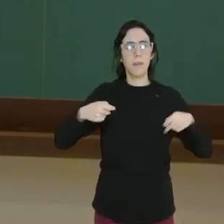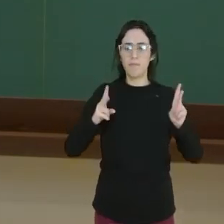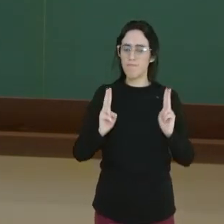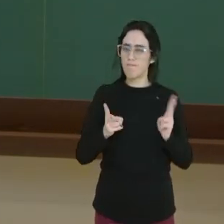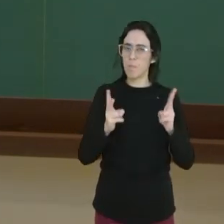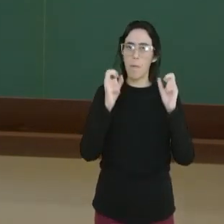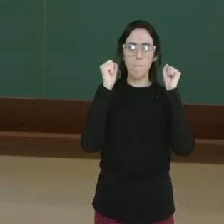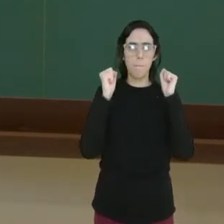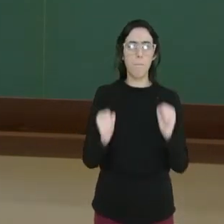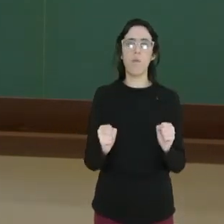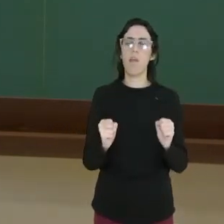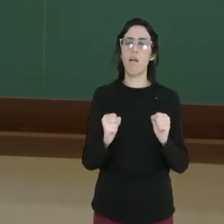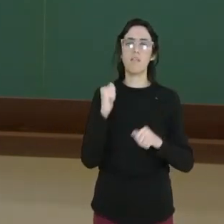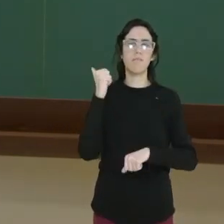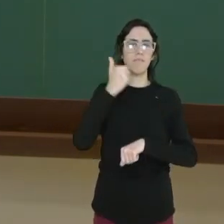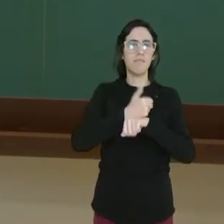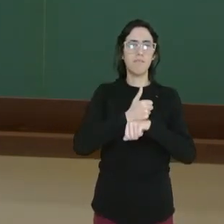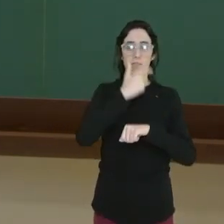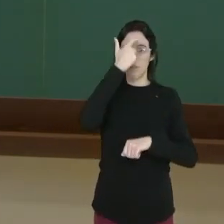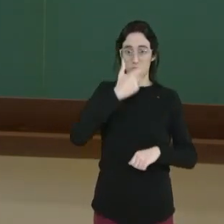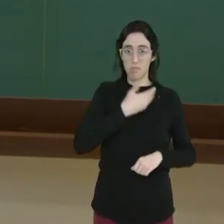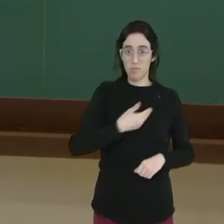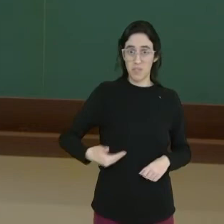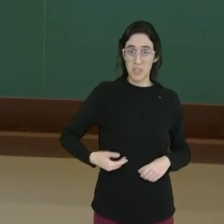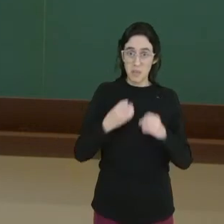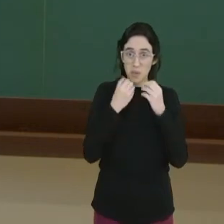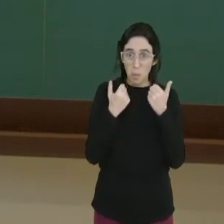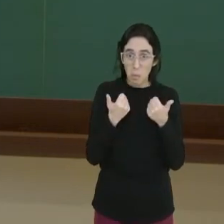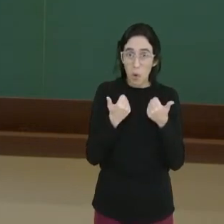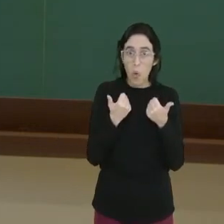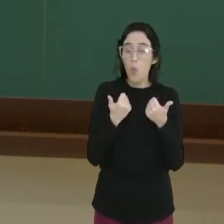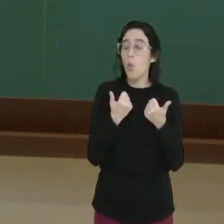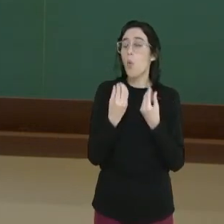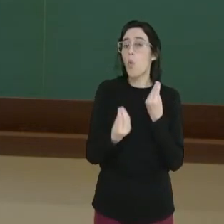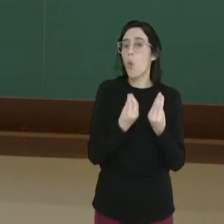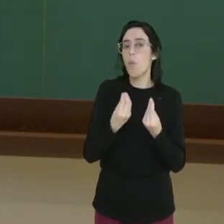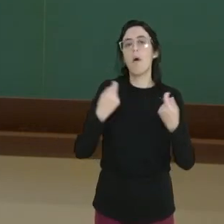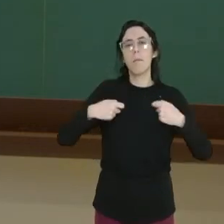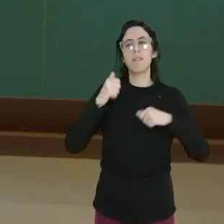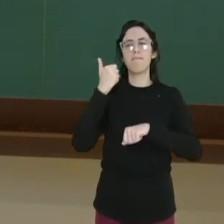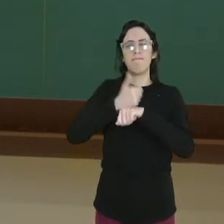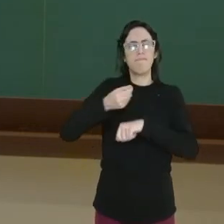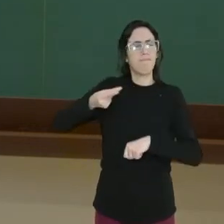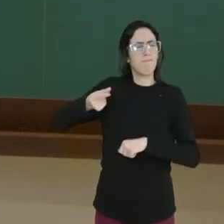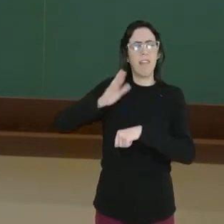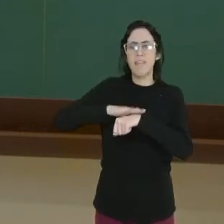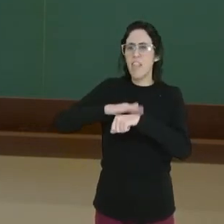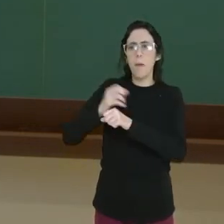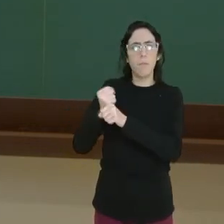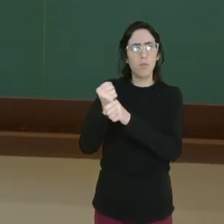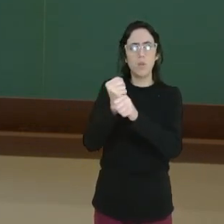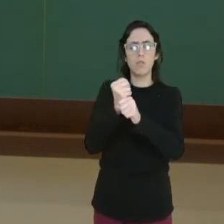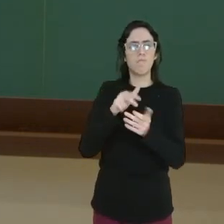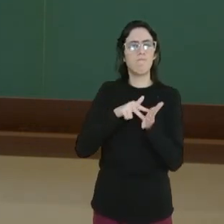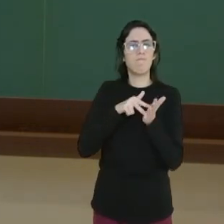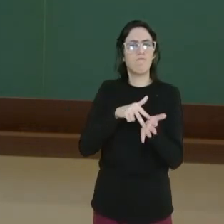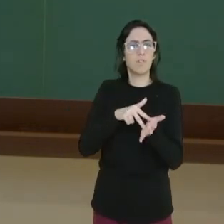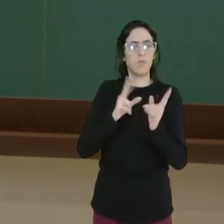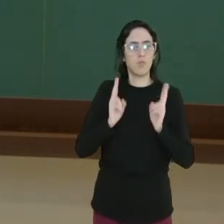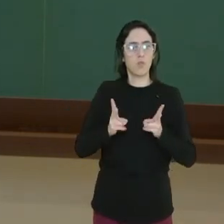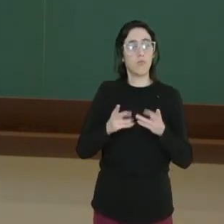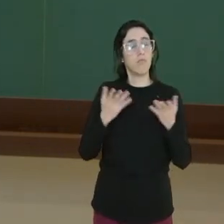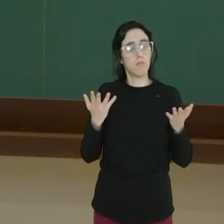governante é aquele que consegue se manter no poder por mais tempo. E ele fala isso nesse contexto, então, de